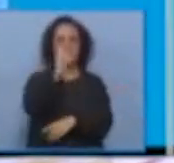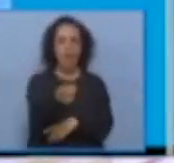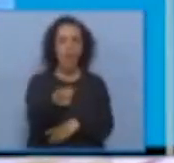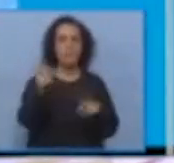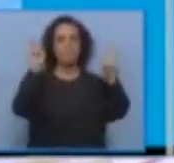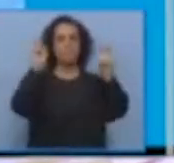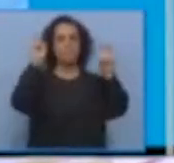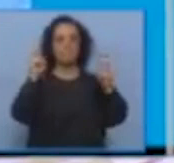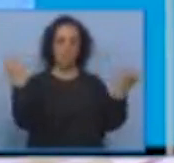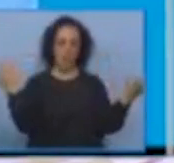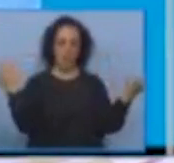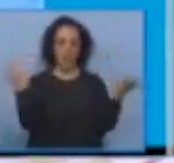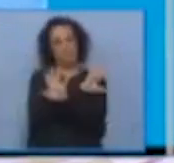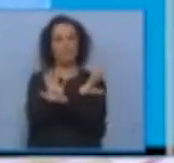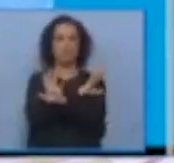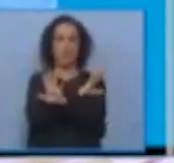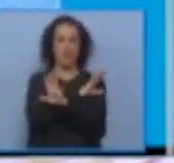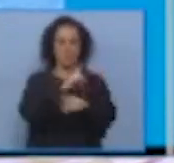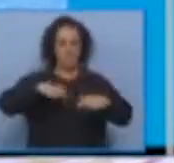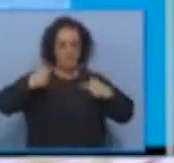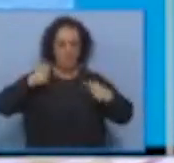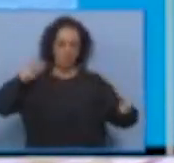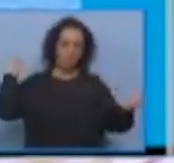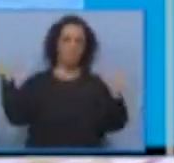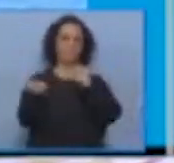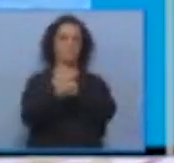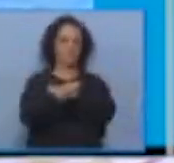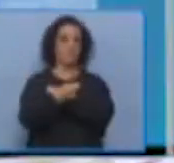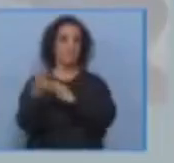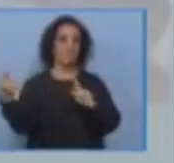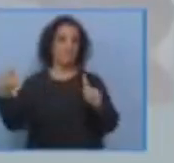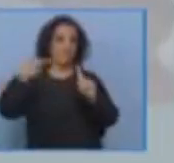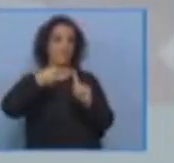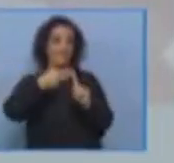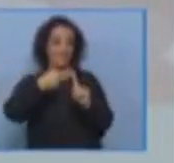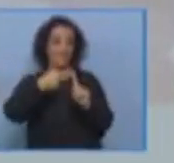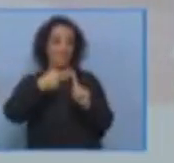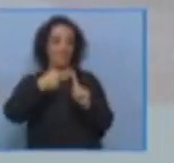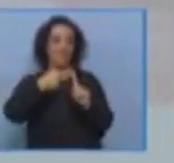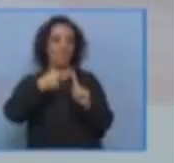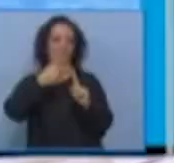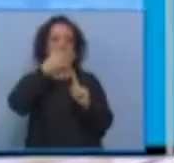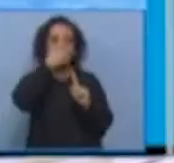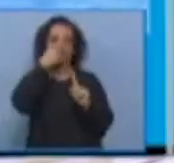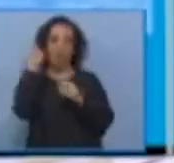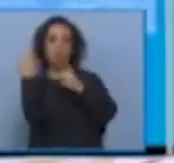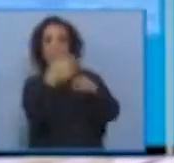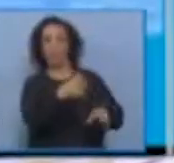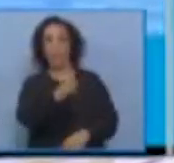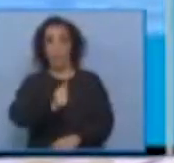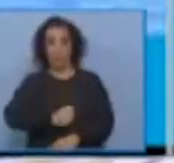de serviço, vai ao encontro de uma das razões apontadas por aqueles que deixaram a Igreja Católica, que